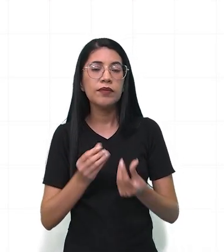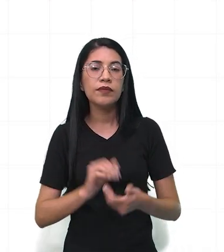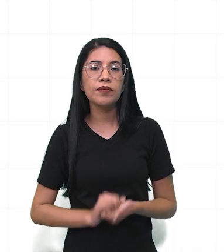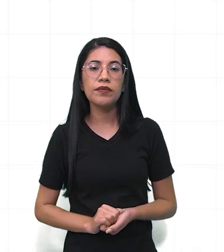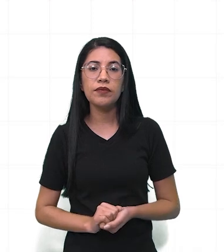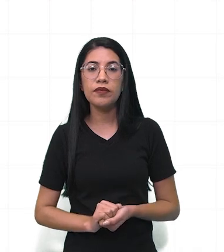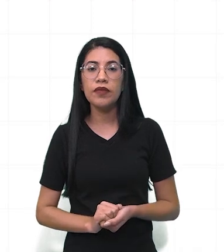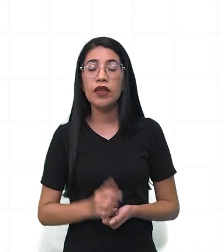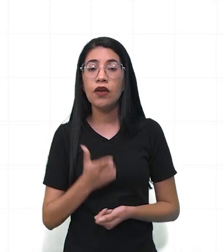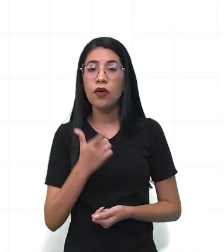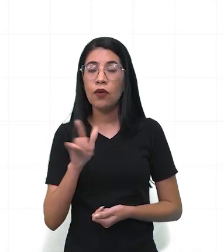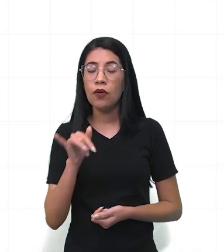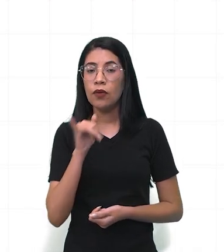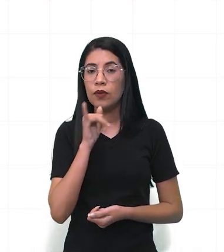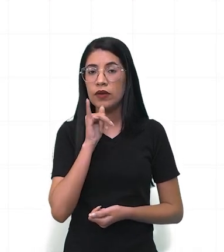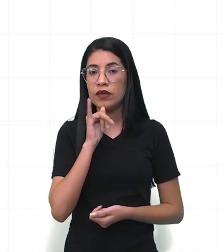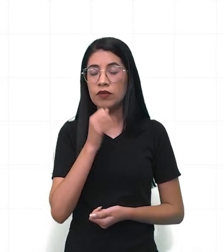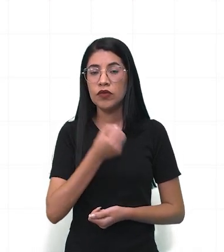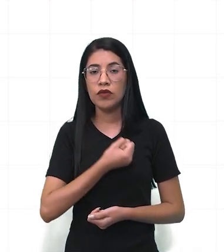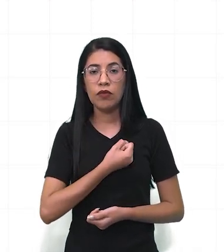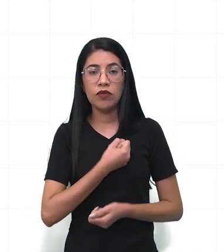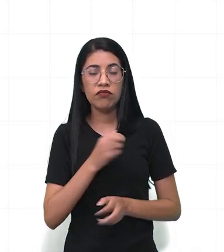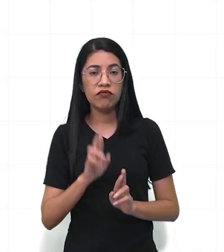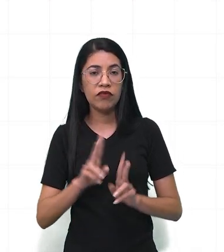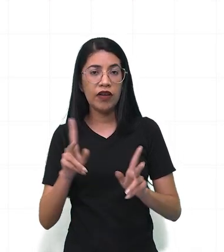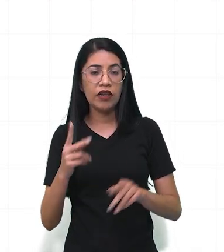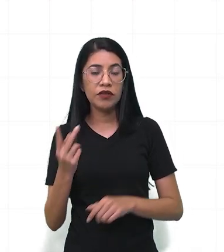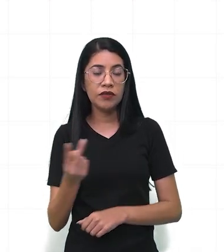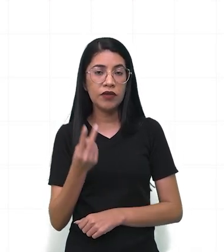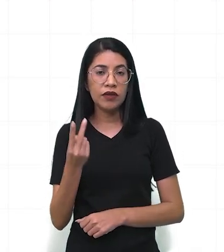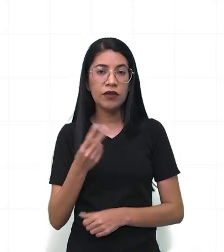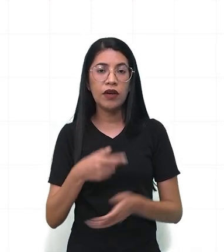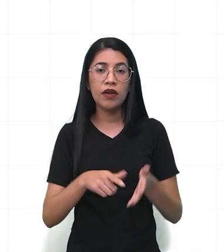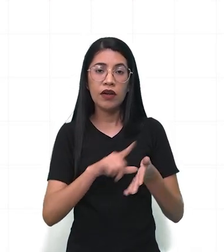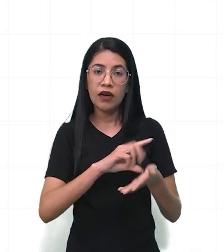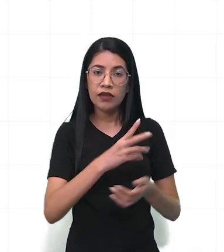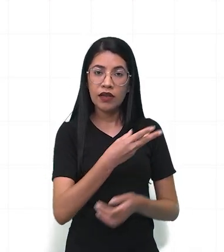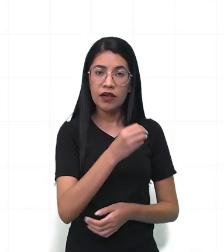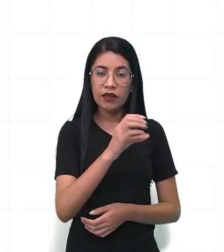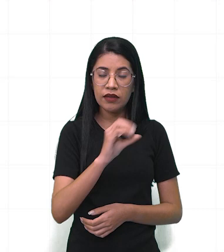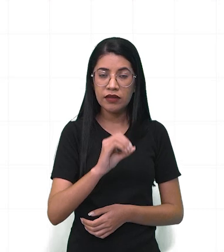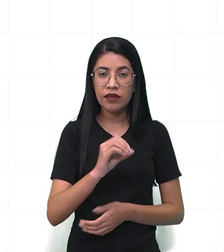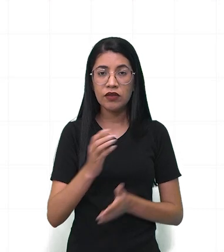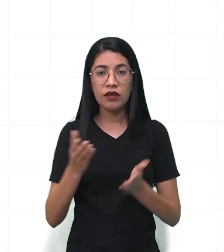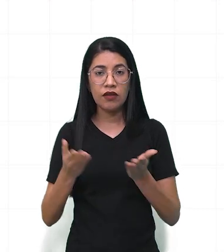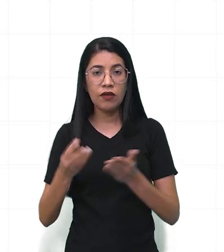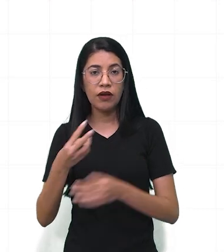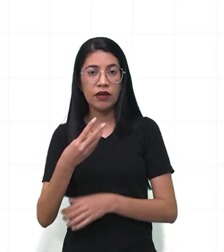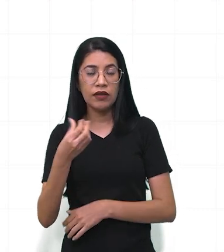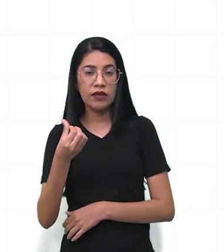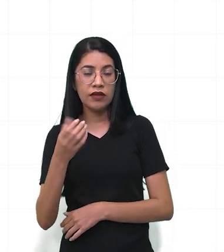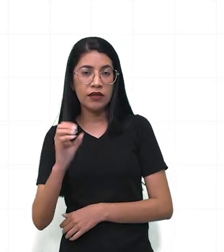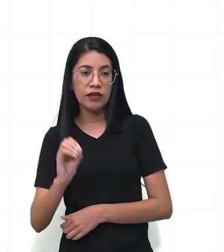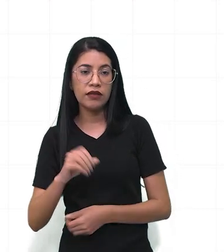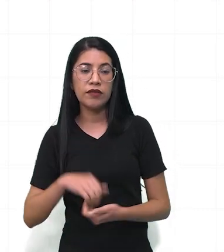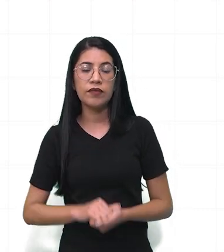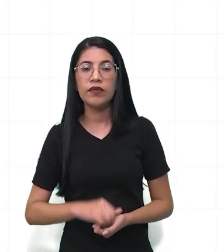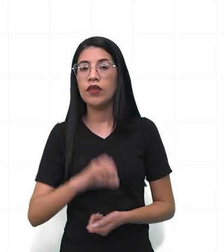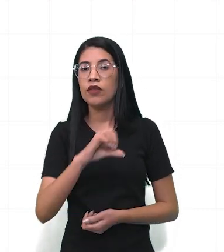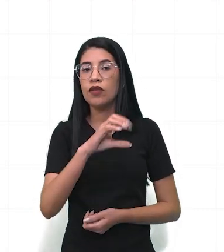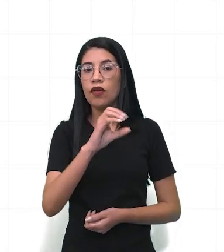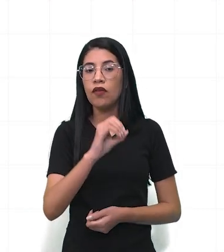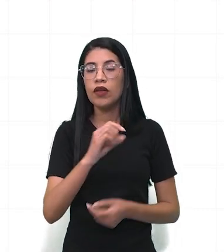valor. A gente fez o exemplo lá com 300, agora esse valor é 360. 90 corresponde a quanto por cento de